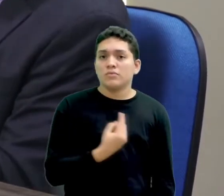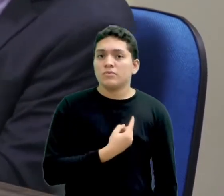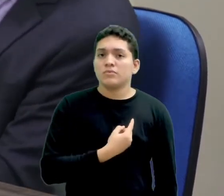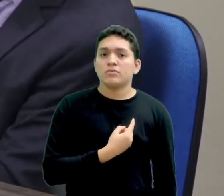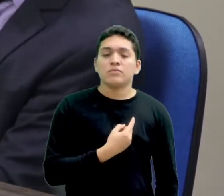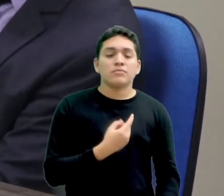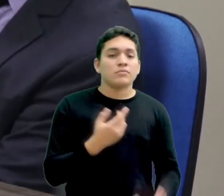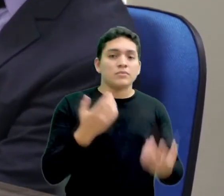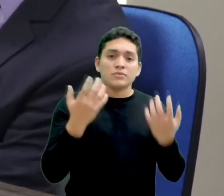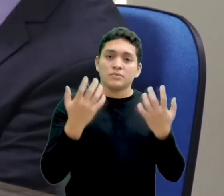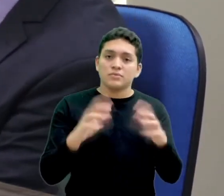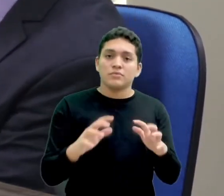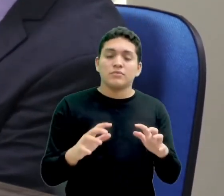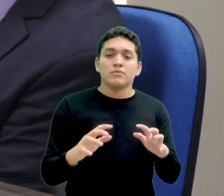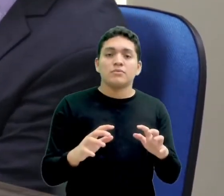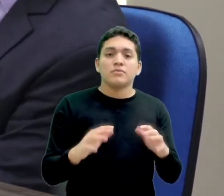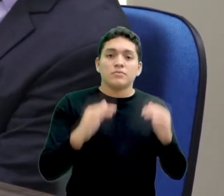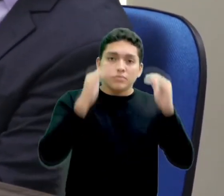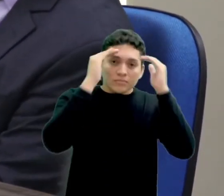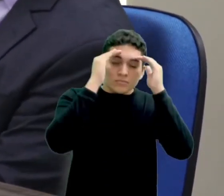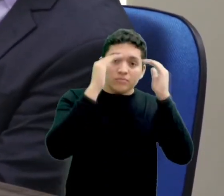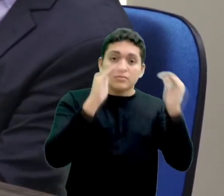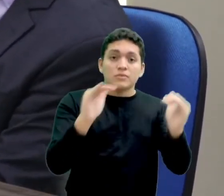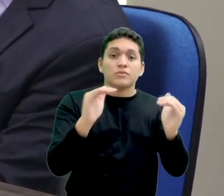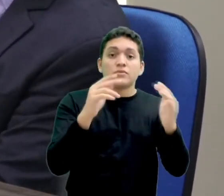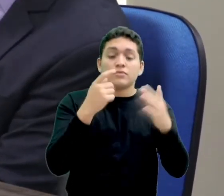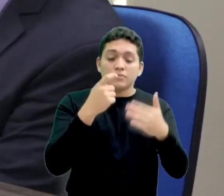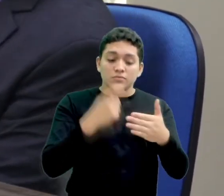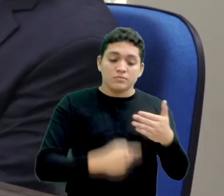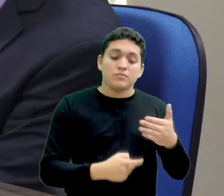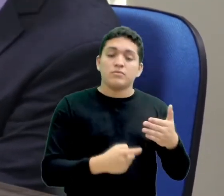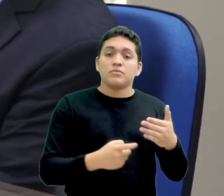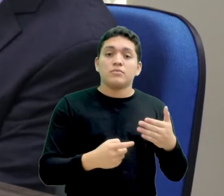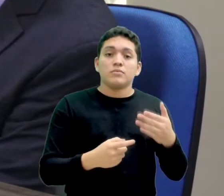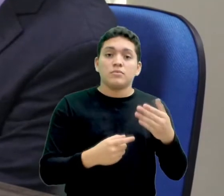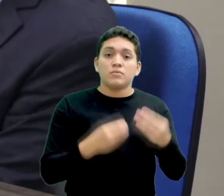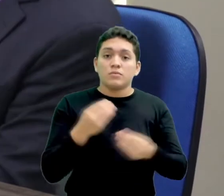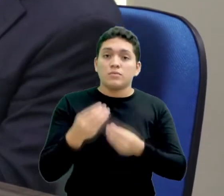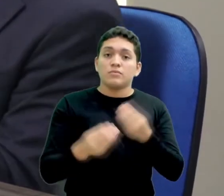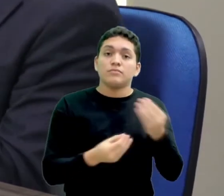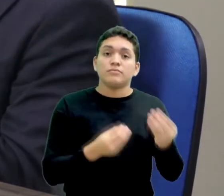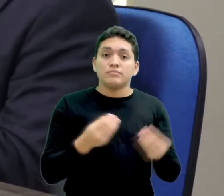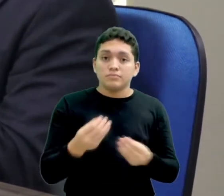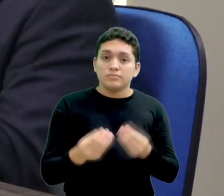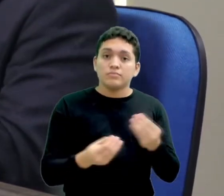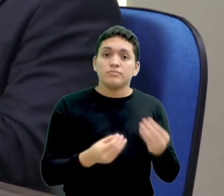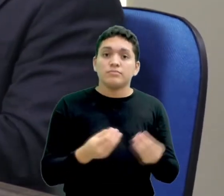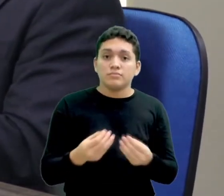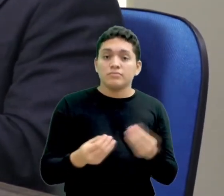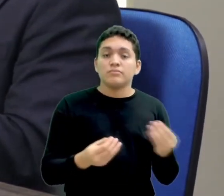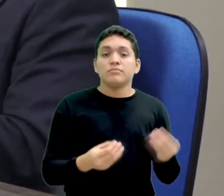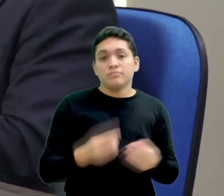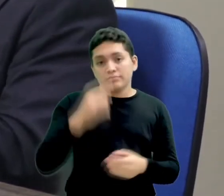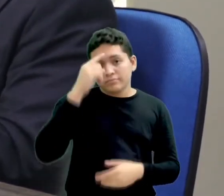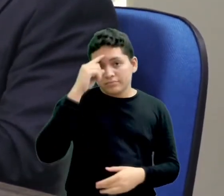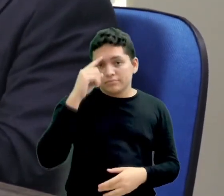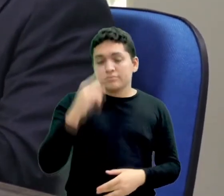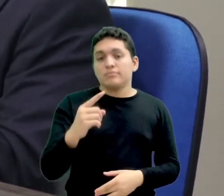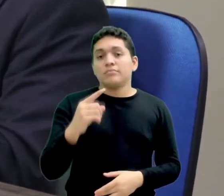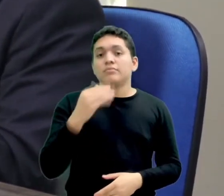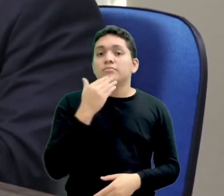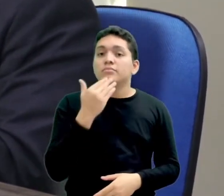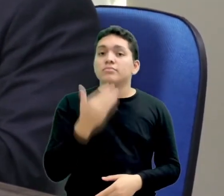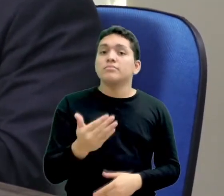não queremos obedecer o texto como ele está e nos sujeitar a pedir